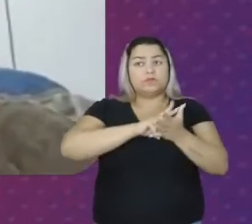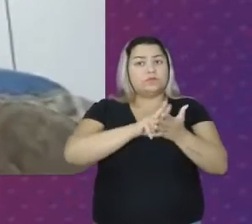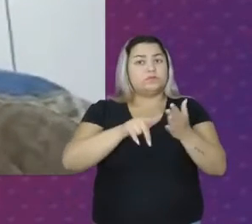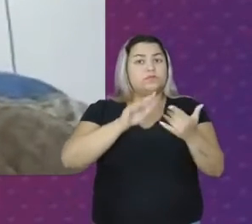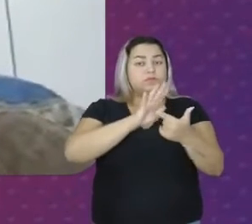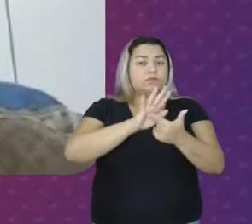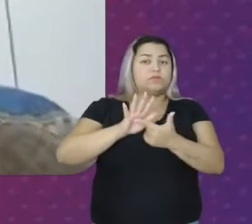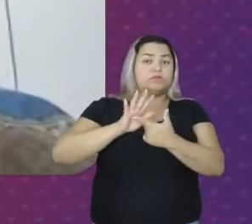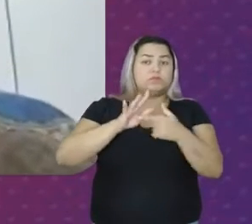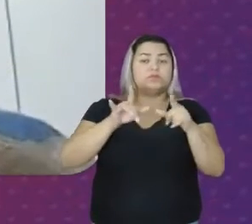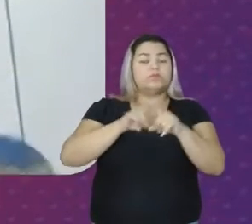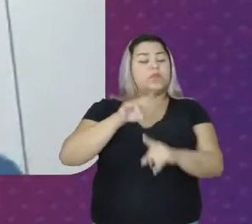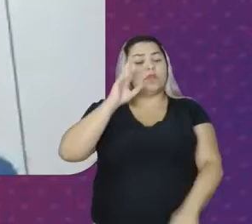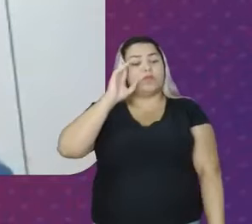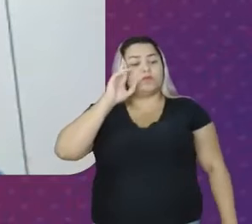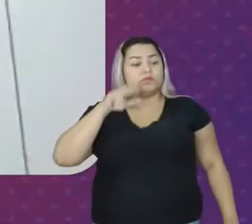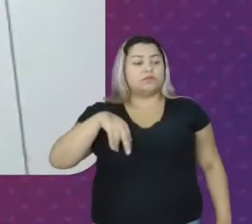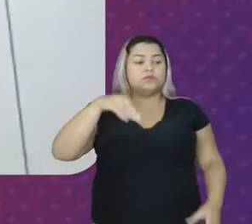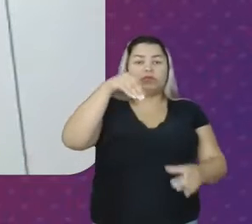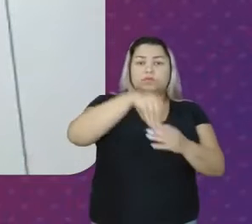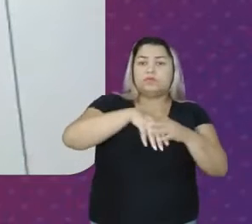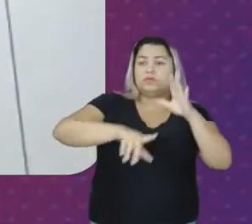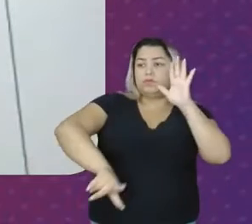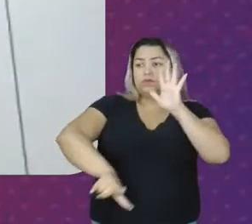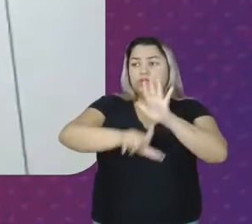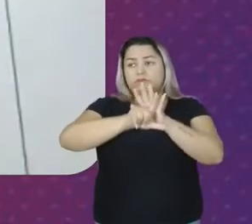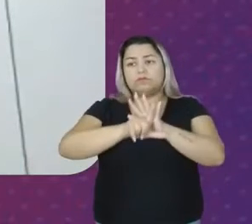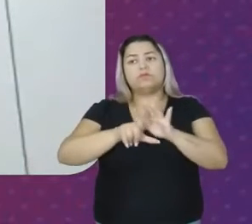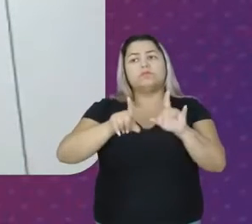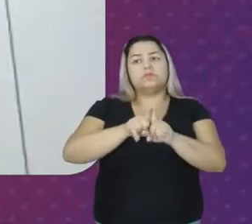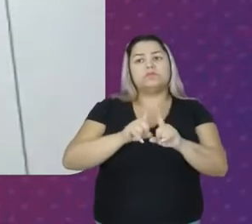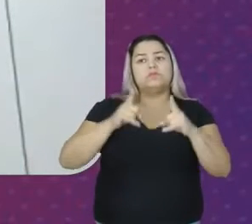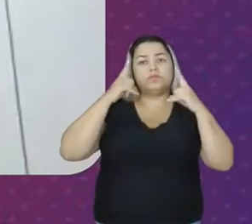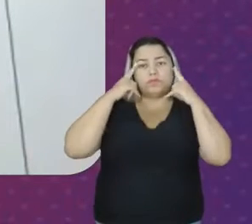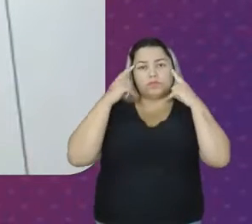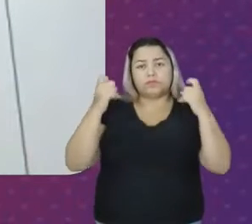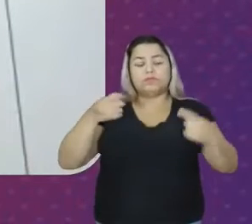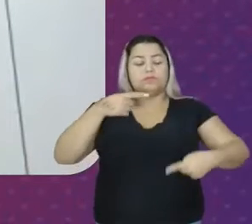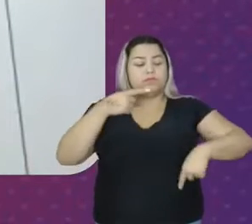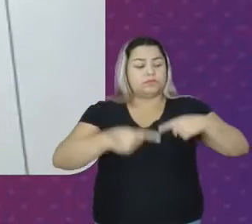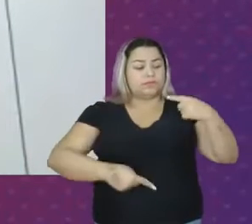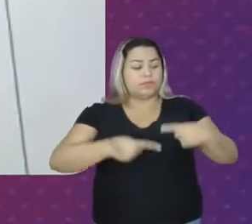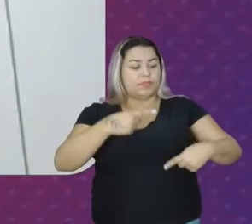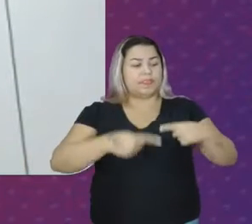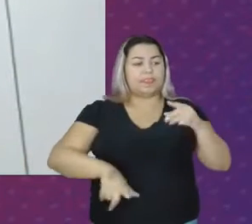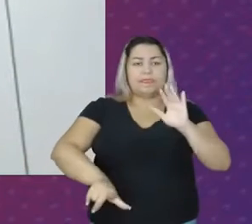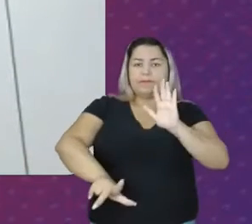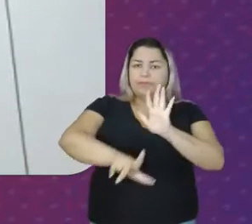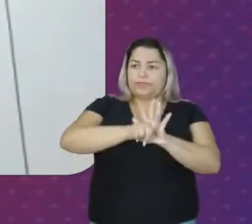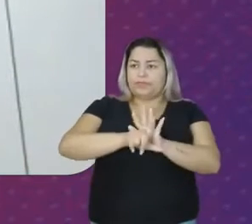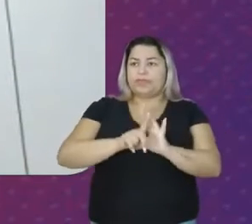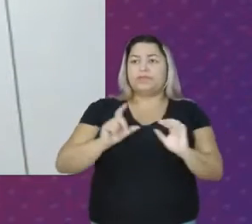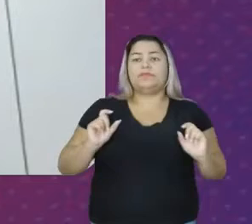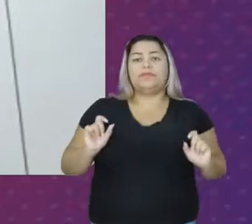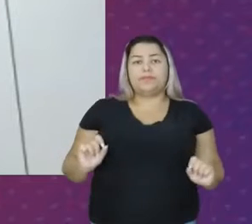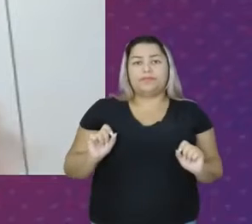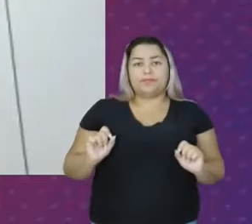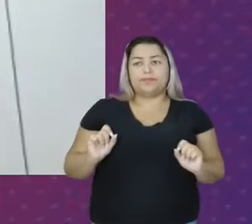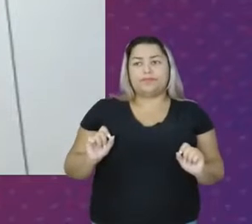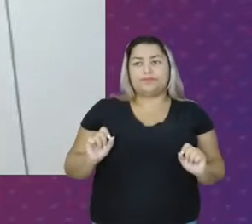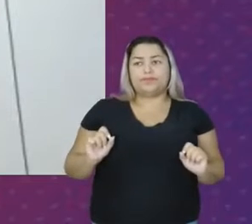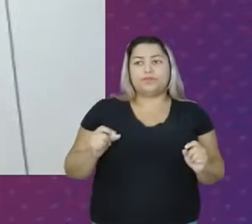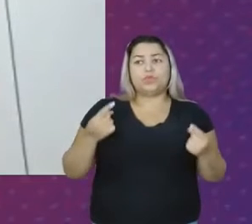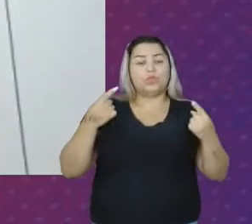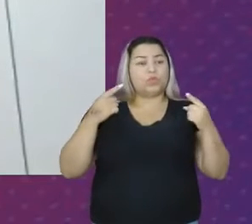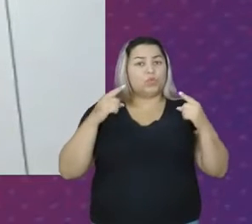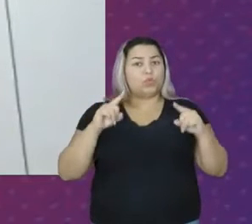trazer também essa reflexão dentro dessa lei acerca da violência política, essa lei aí de